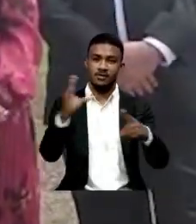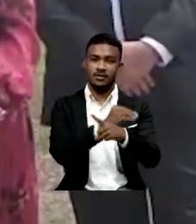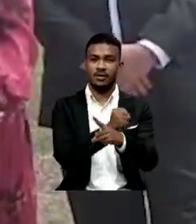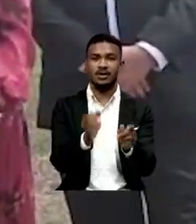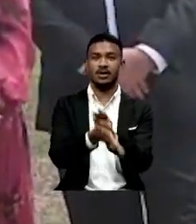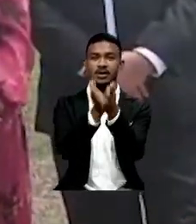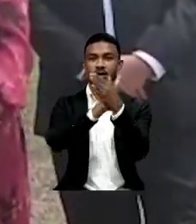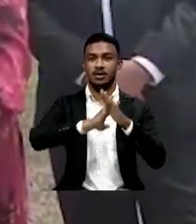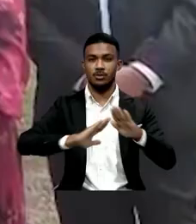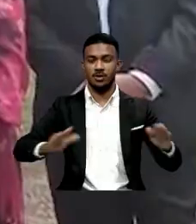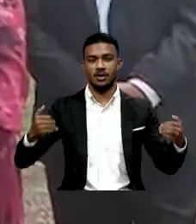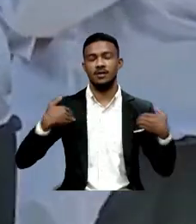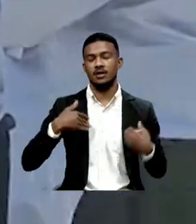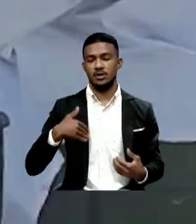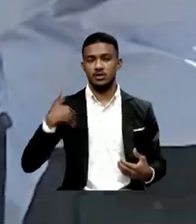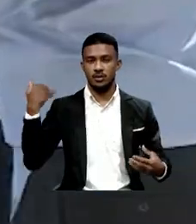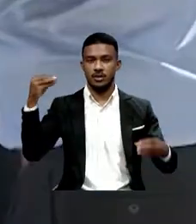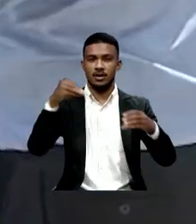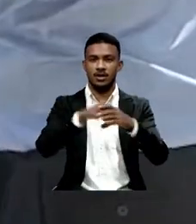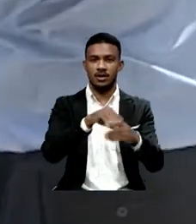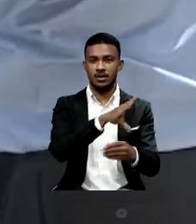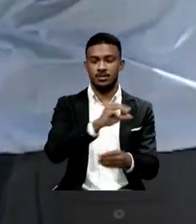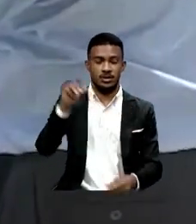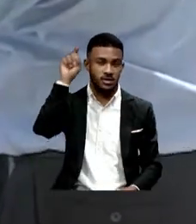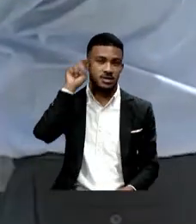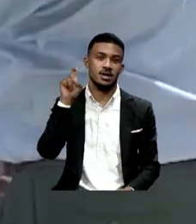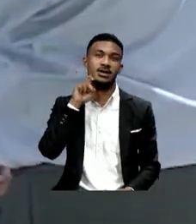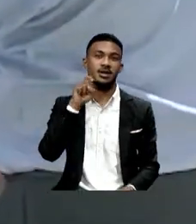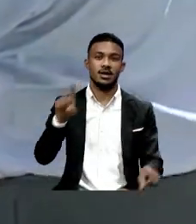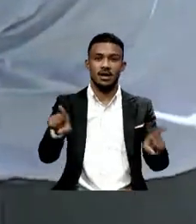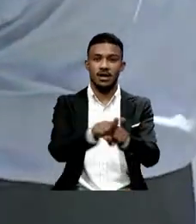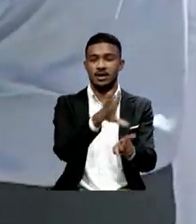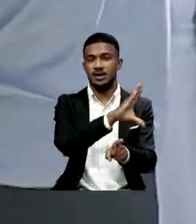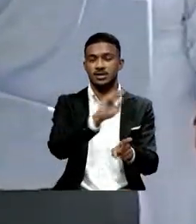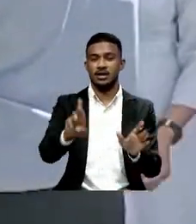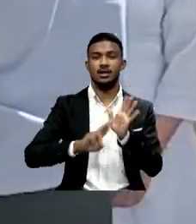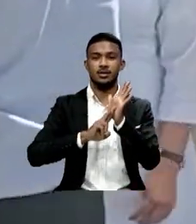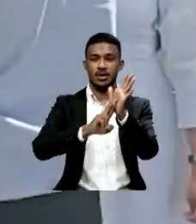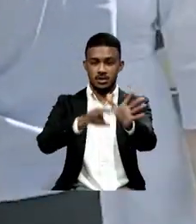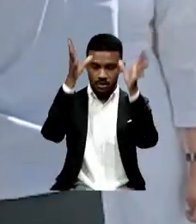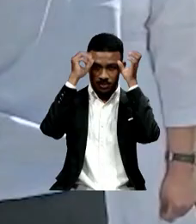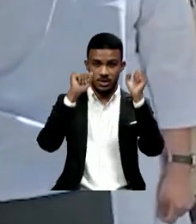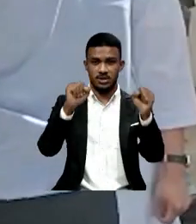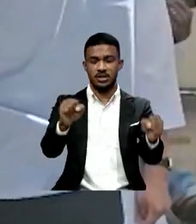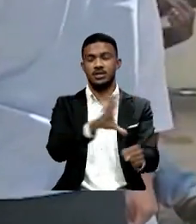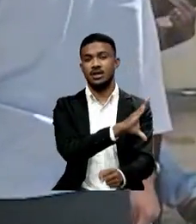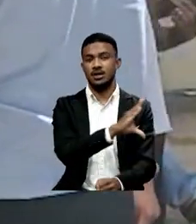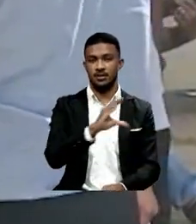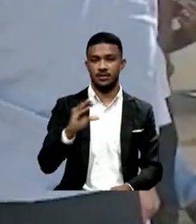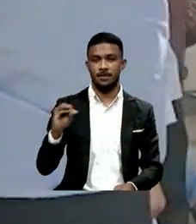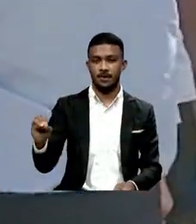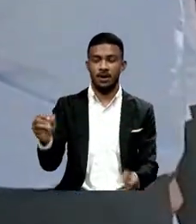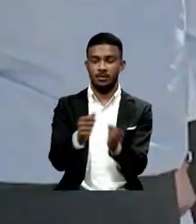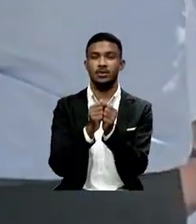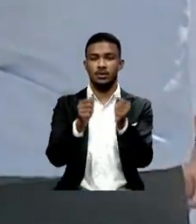e a juventude na Lara. Carela Xanana Guzmão, no dar enviado especial e extraordinário Presidente da República, a